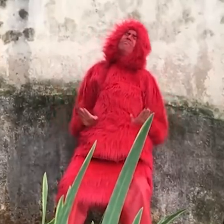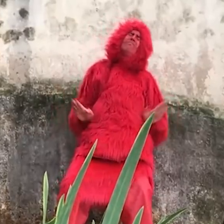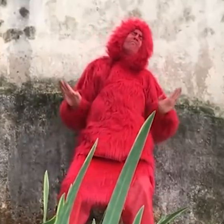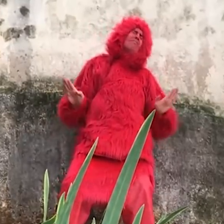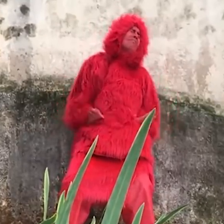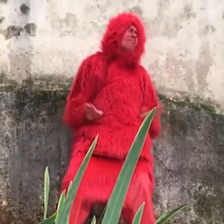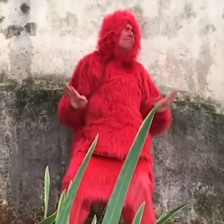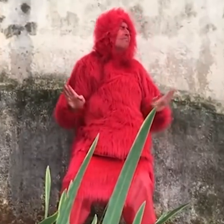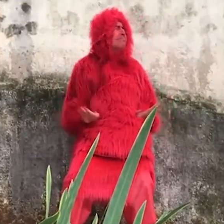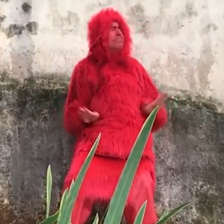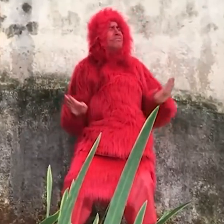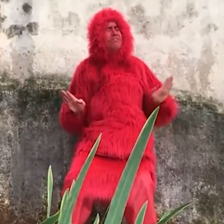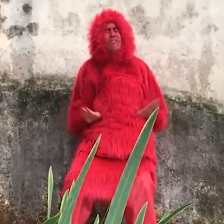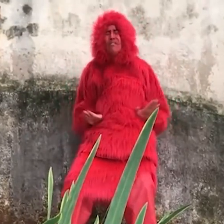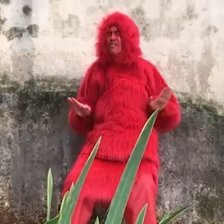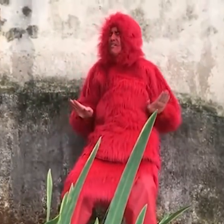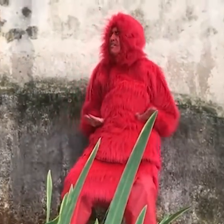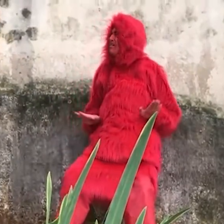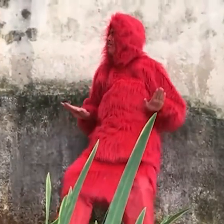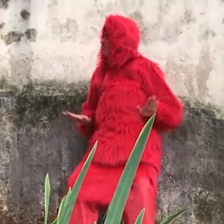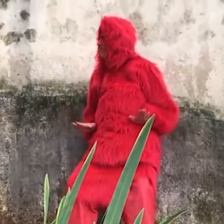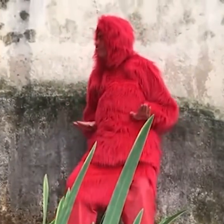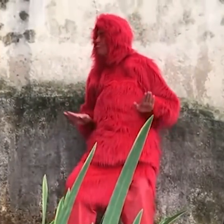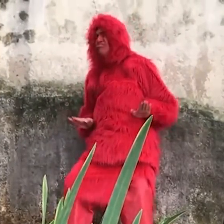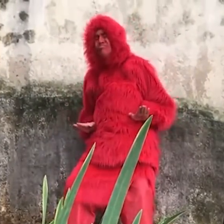Que baita fome.